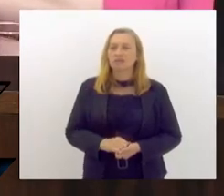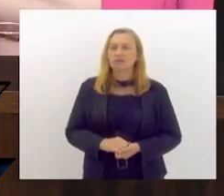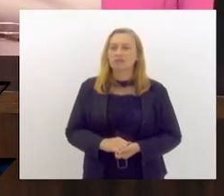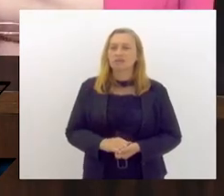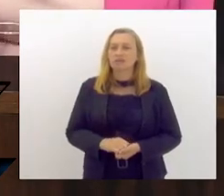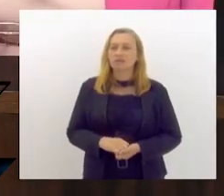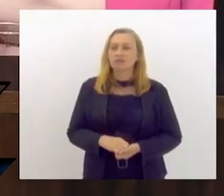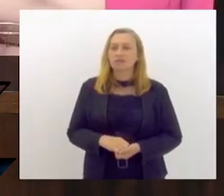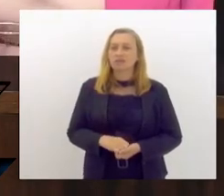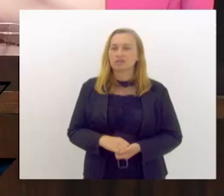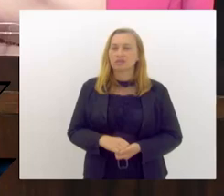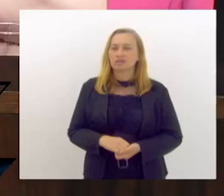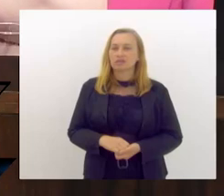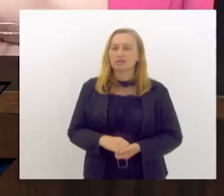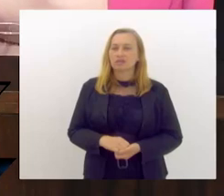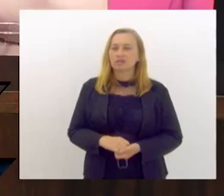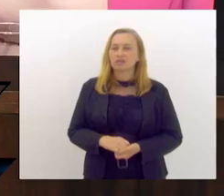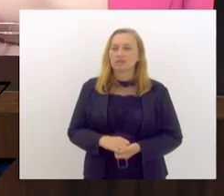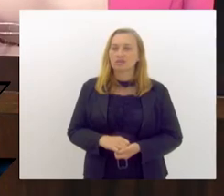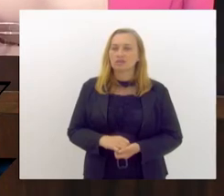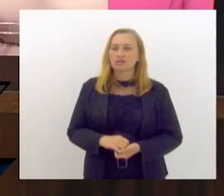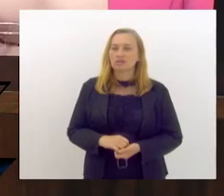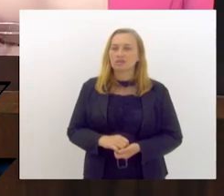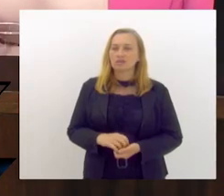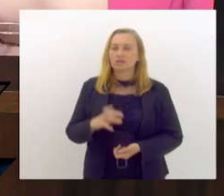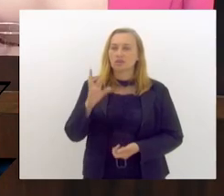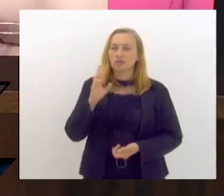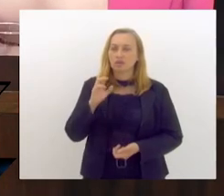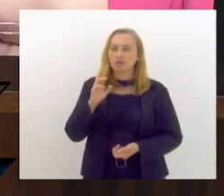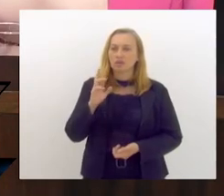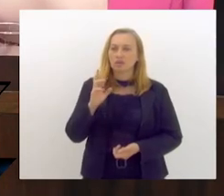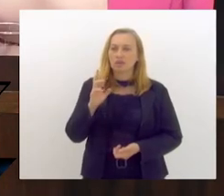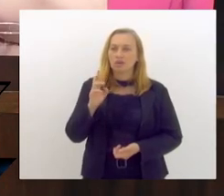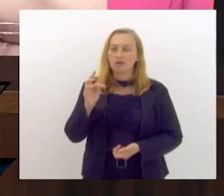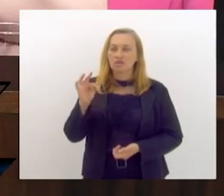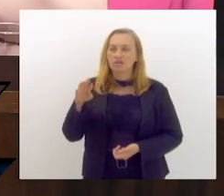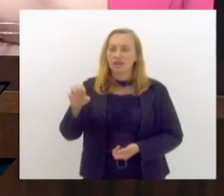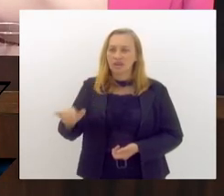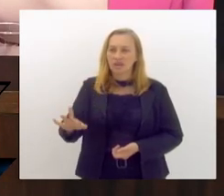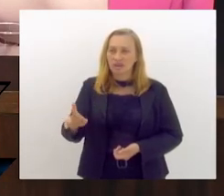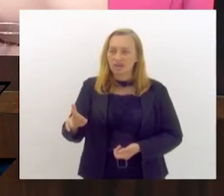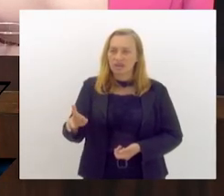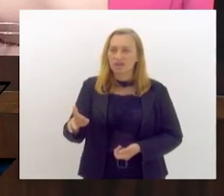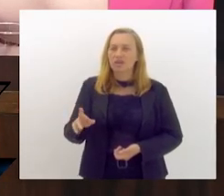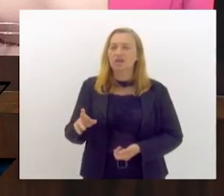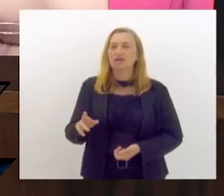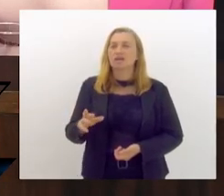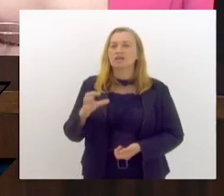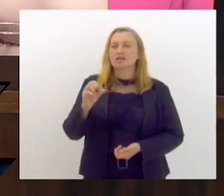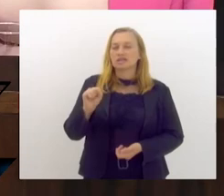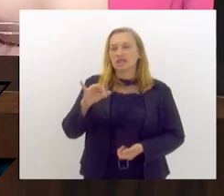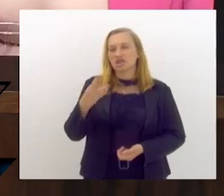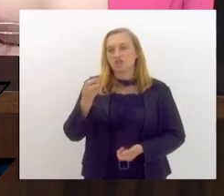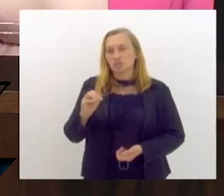Marcelo já foi. Isso aqui. Rosenberg Reis. Sérgio Fernandes.